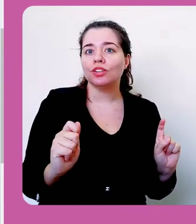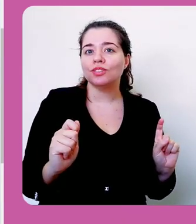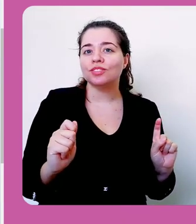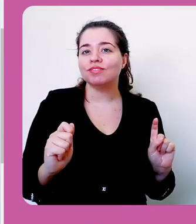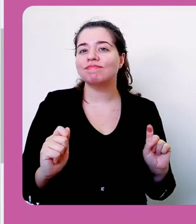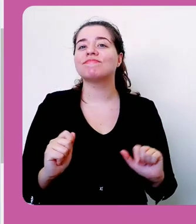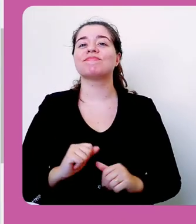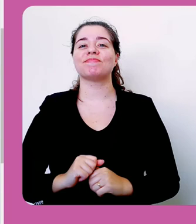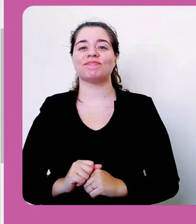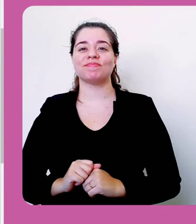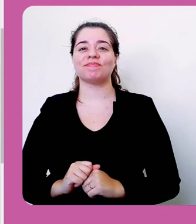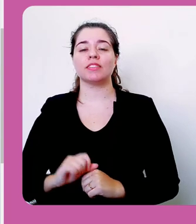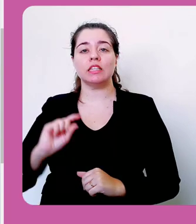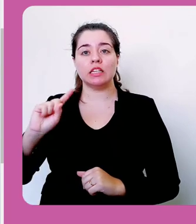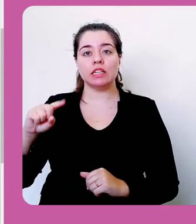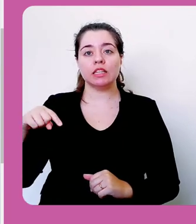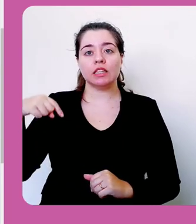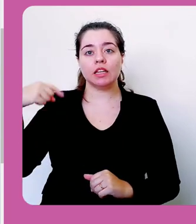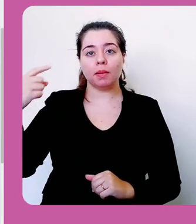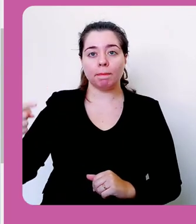selecionar